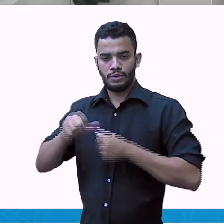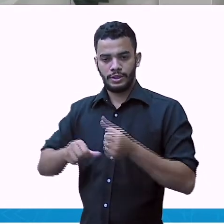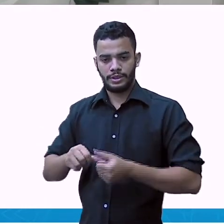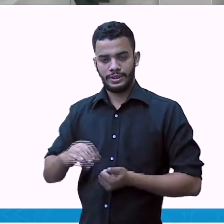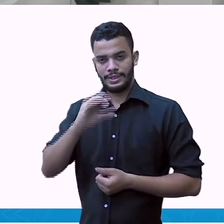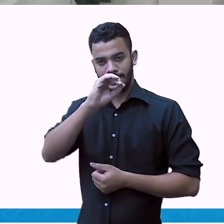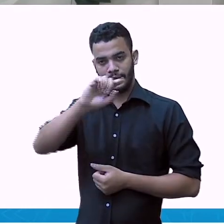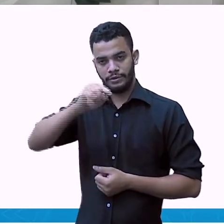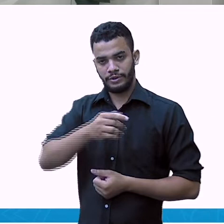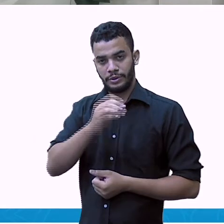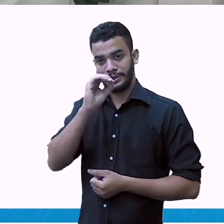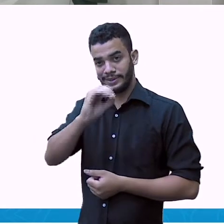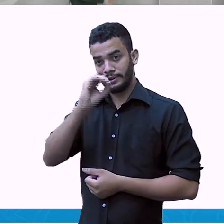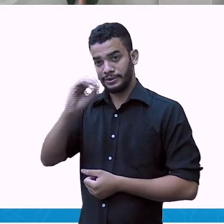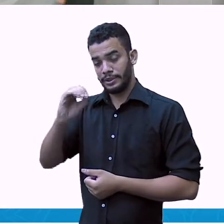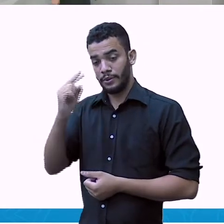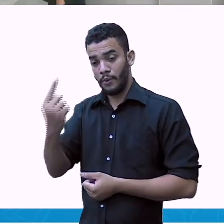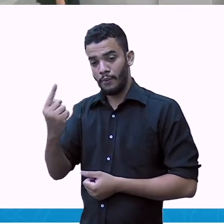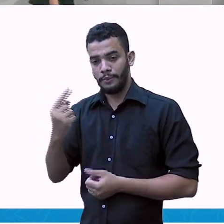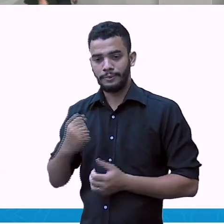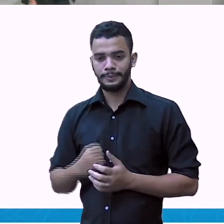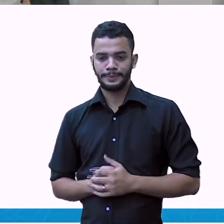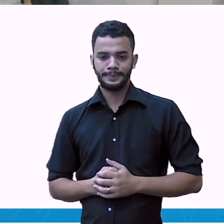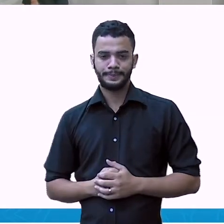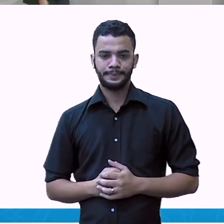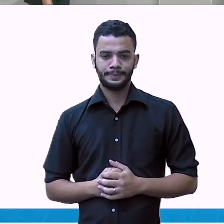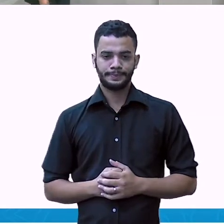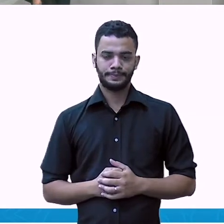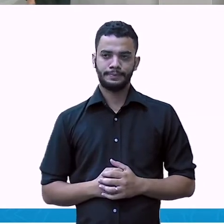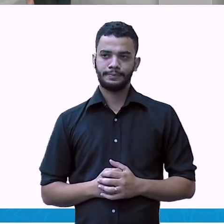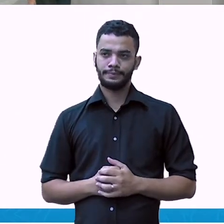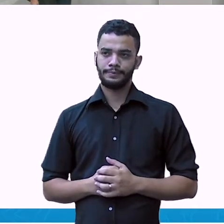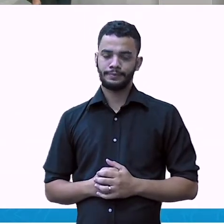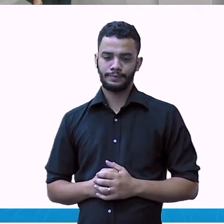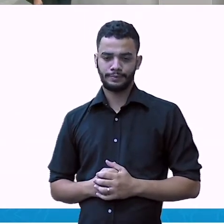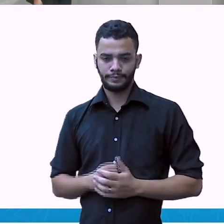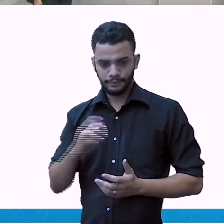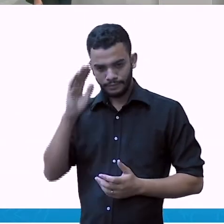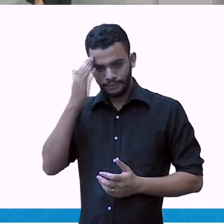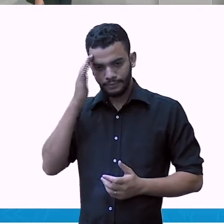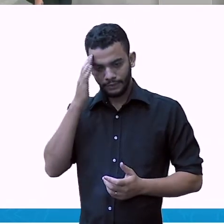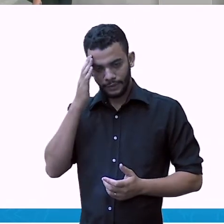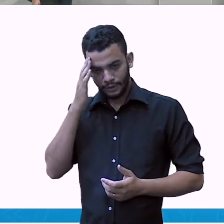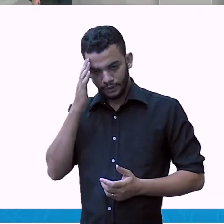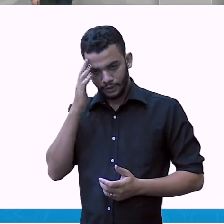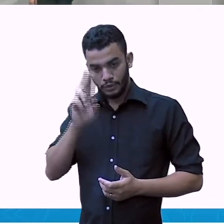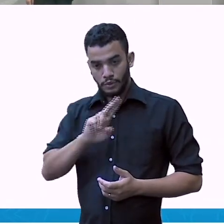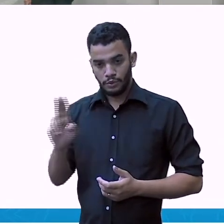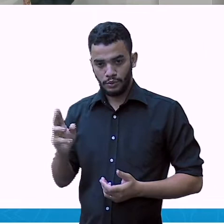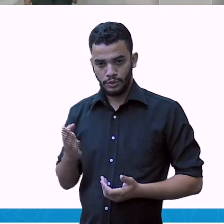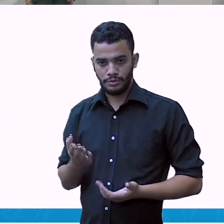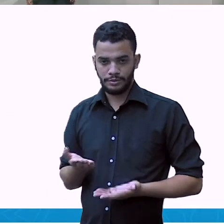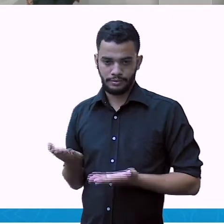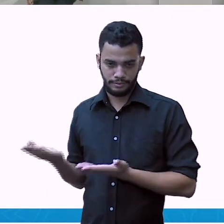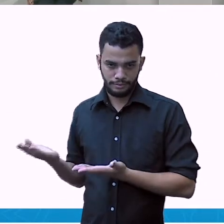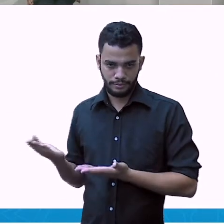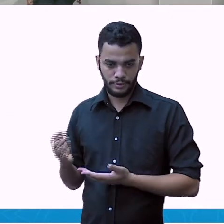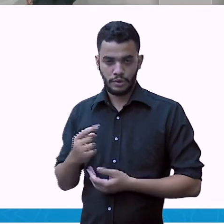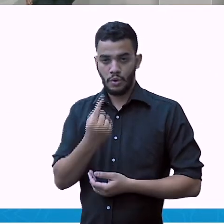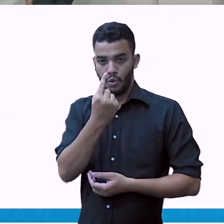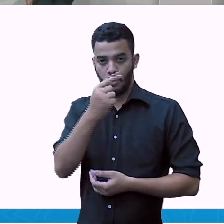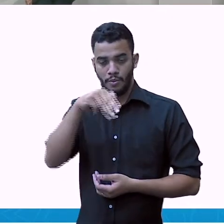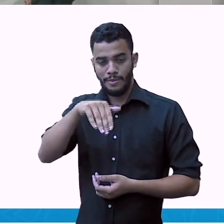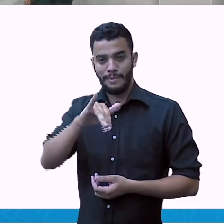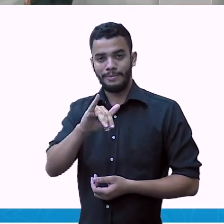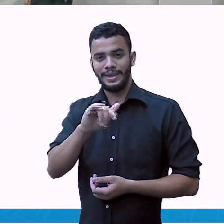1, 2, 3 algarismos. Está escrito aqui 1/1000, tanto na forma de